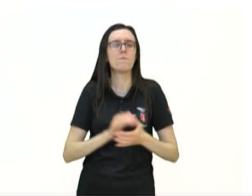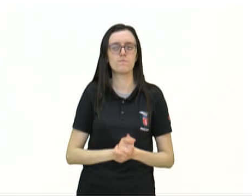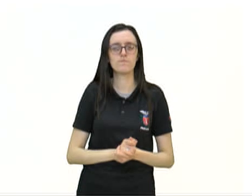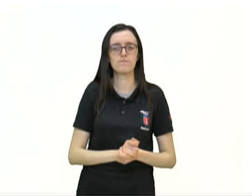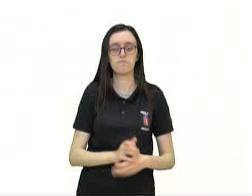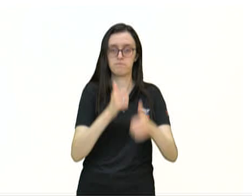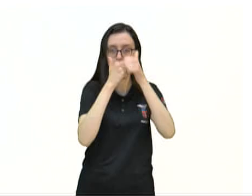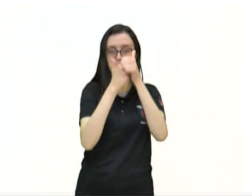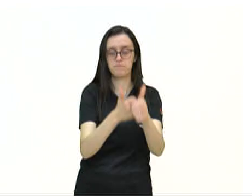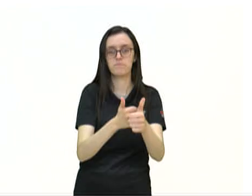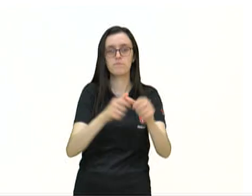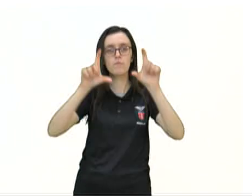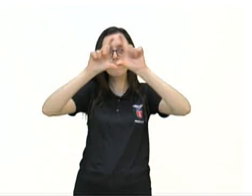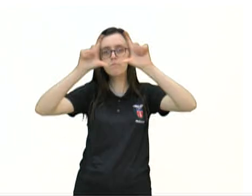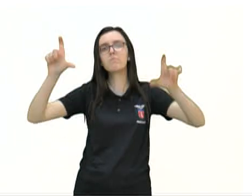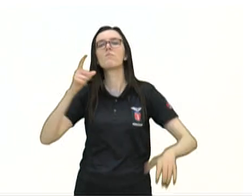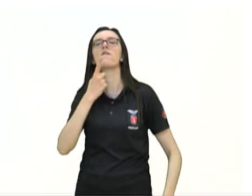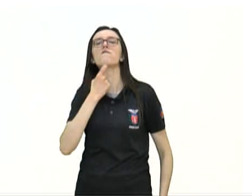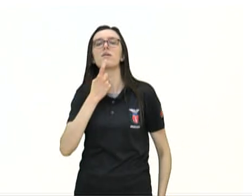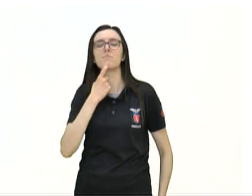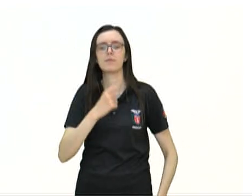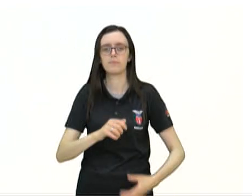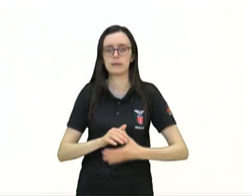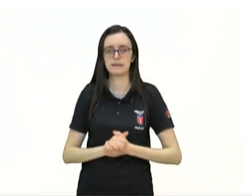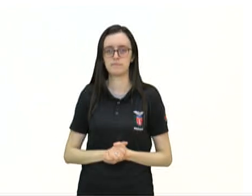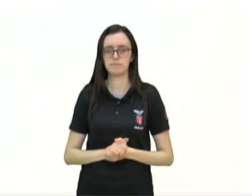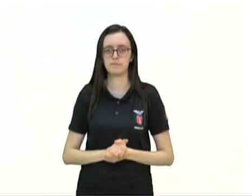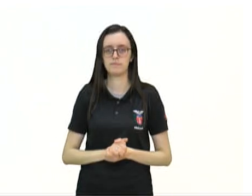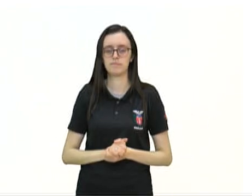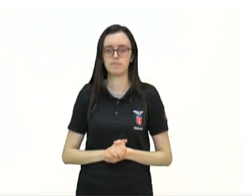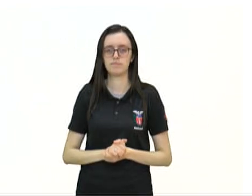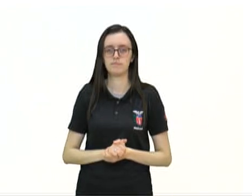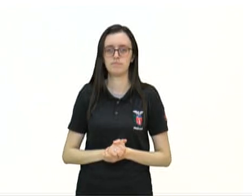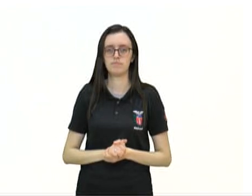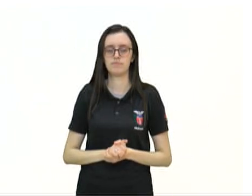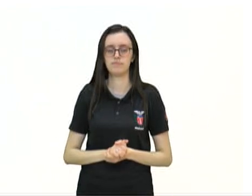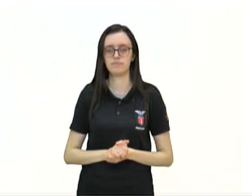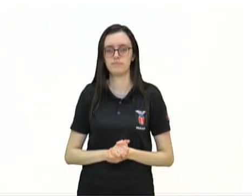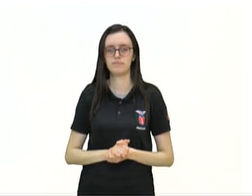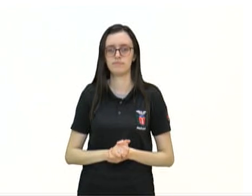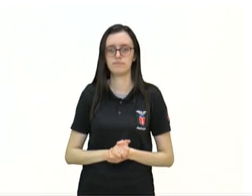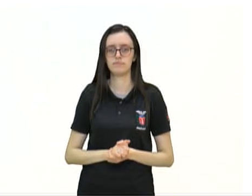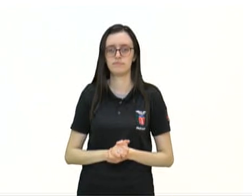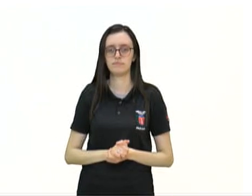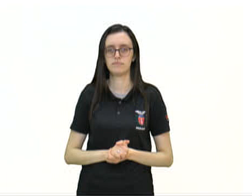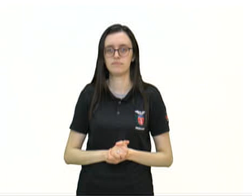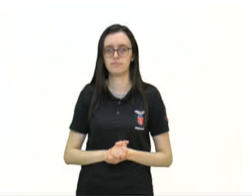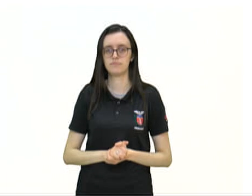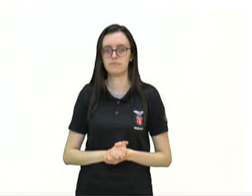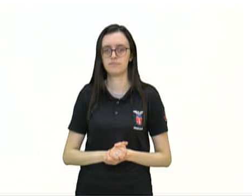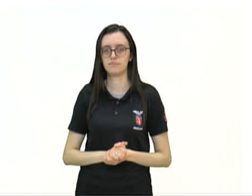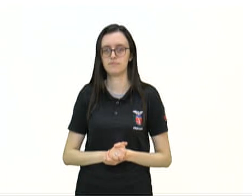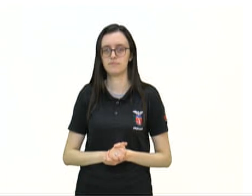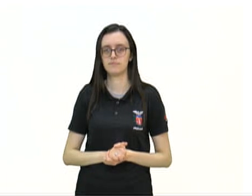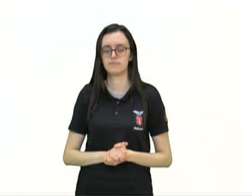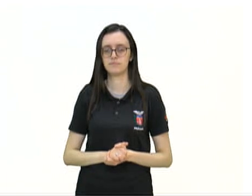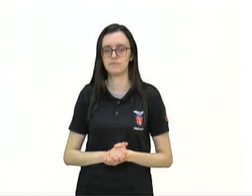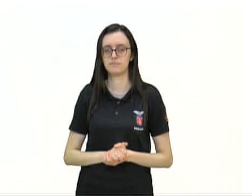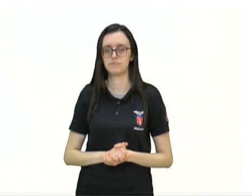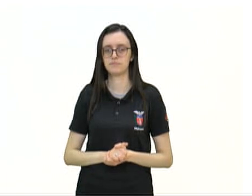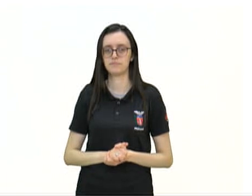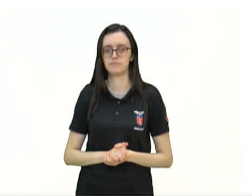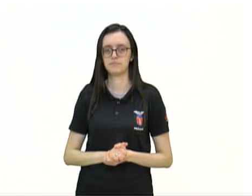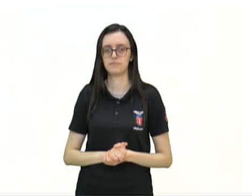verbais? Presente, pretérito perfeito, pretérito imperfeito, pretérito mais que perfeito, futuro